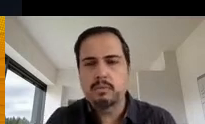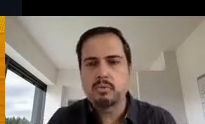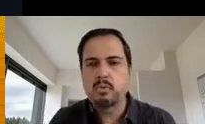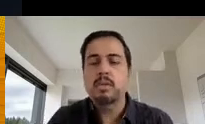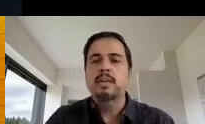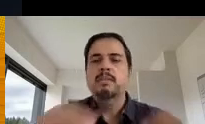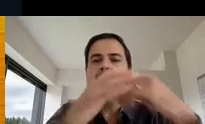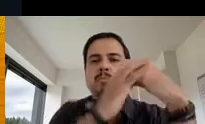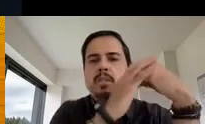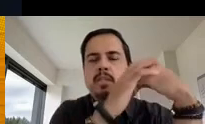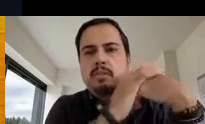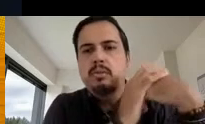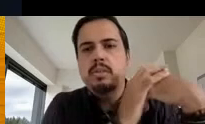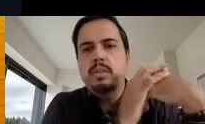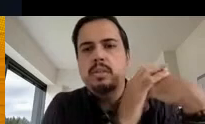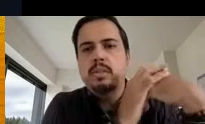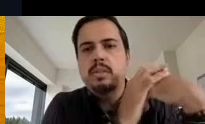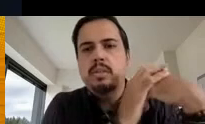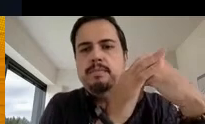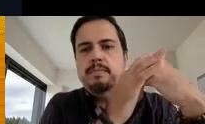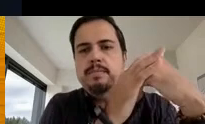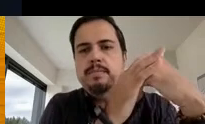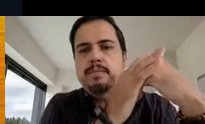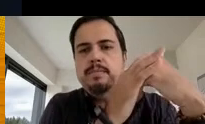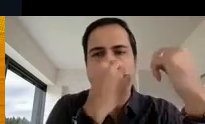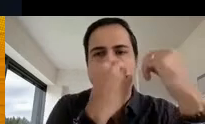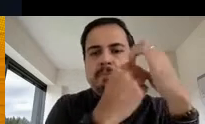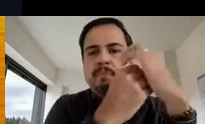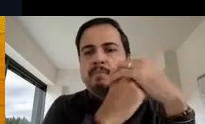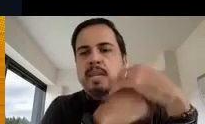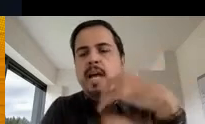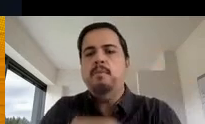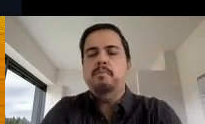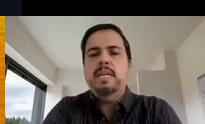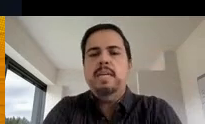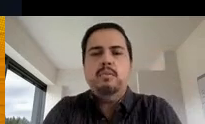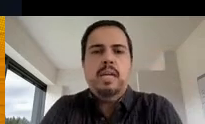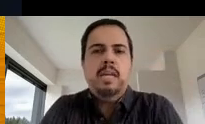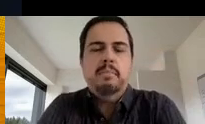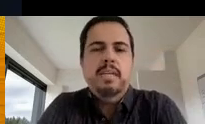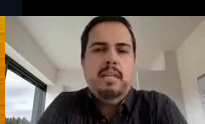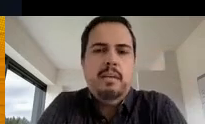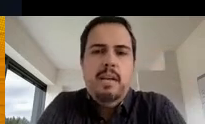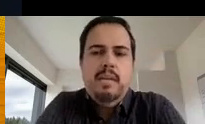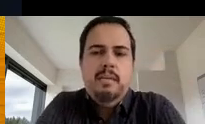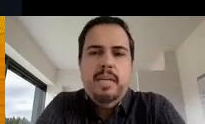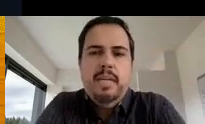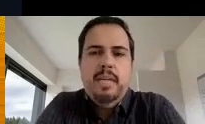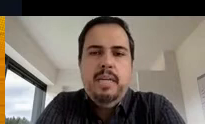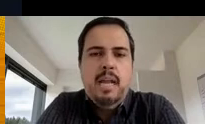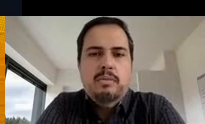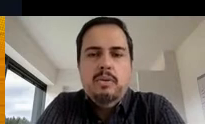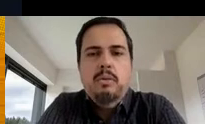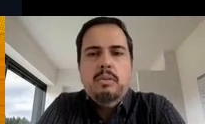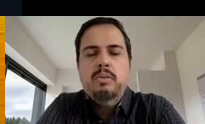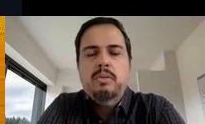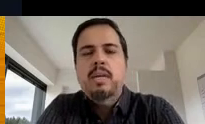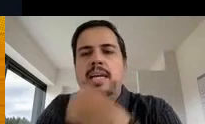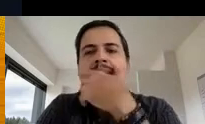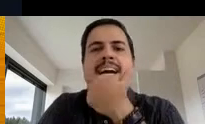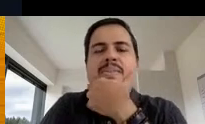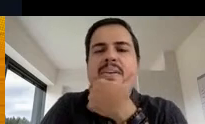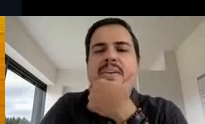retardamento, assim mesmo, que eu acho que é muito doido. Muita gente que usa tecnologia na sua vida pessoal abre uma empresa, está lá na empresa, trabalha na empresa, já